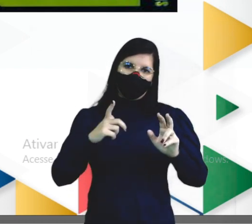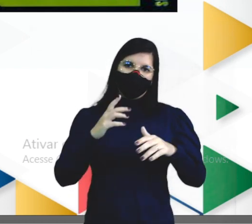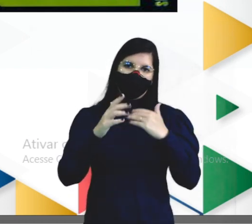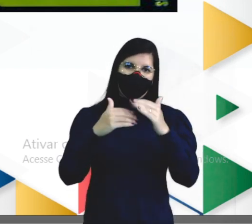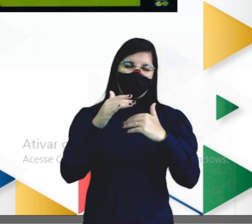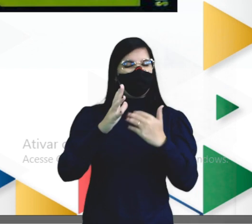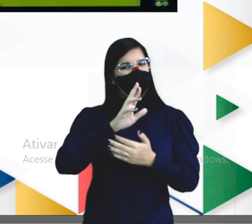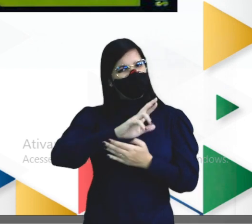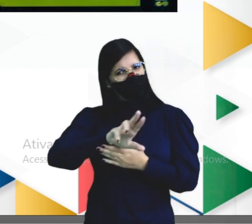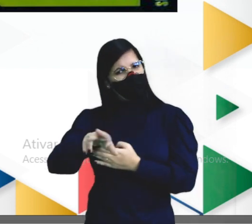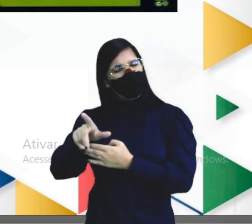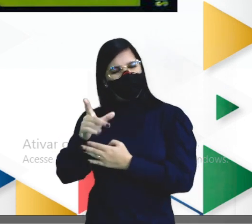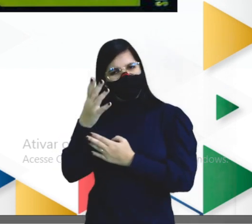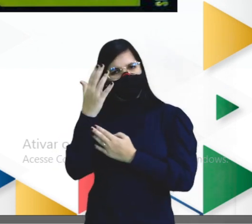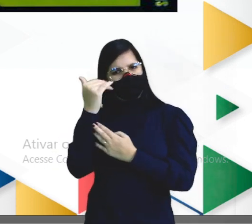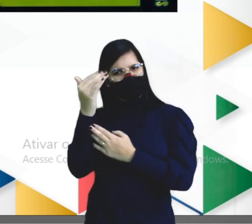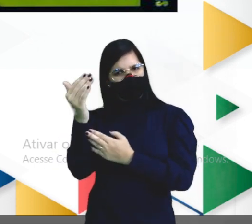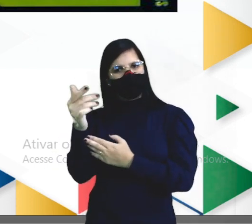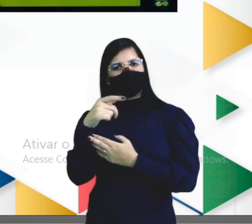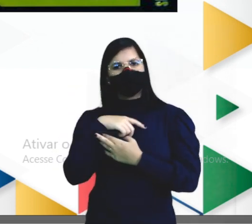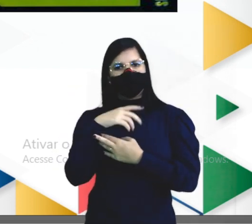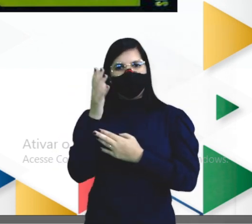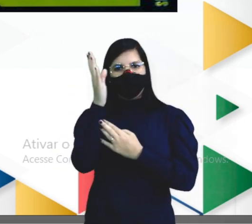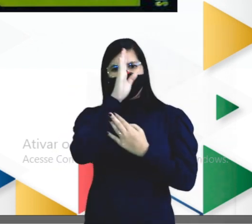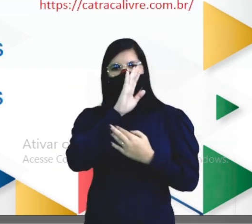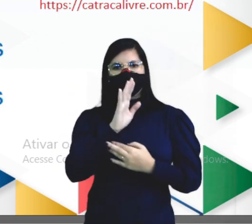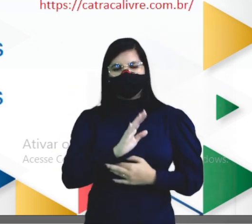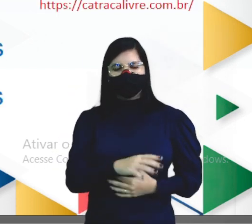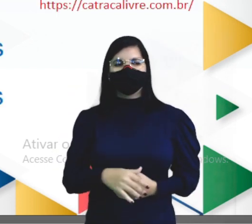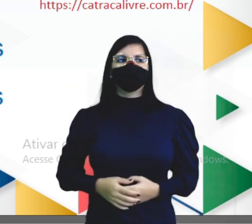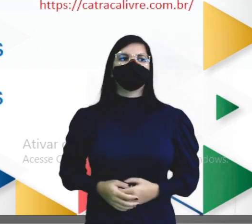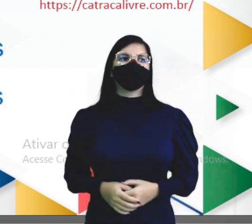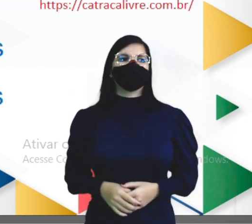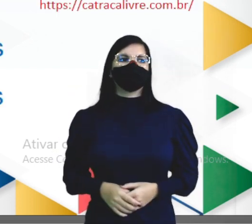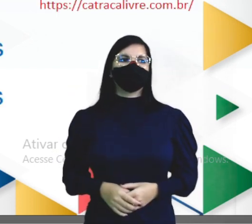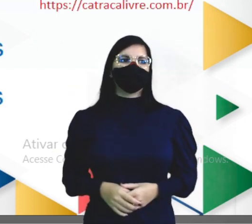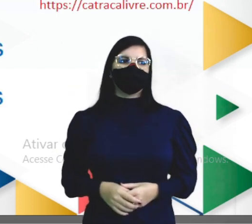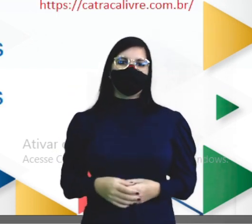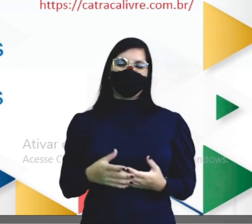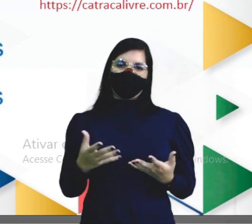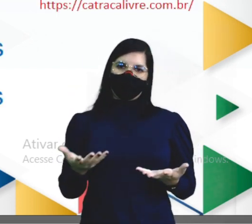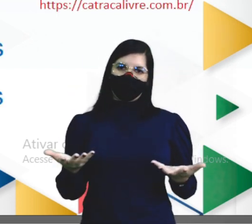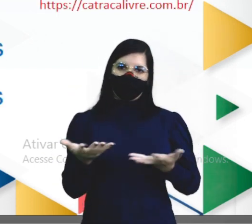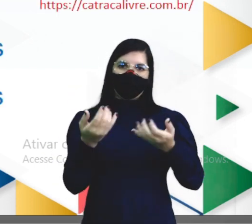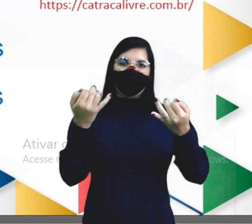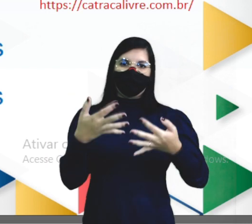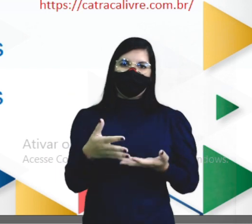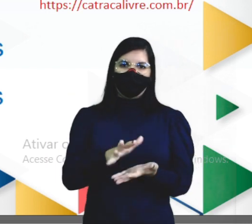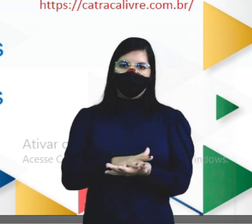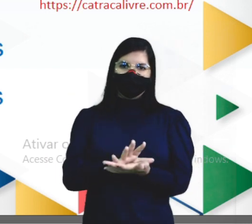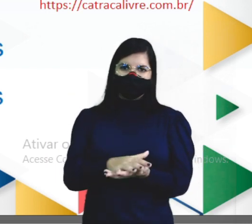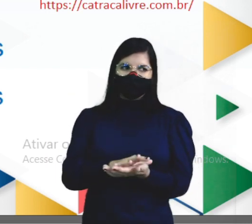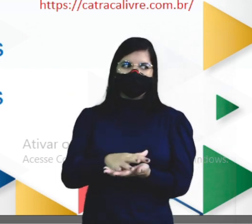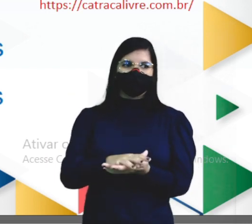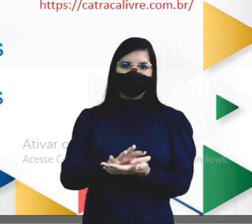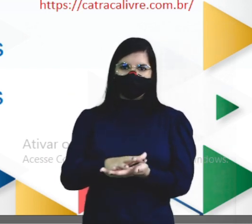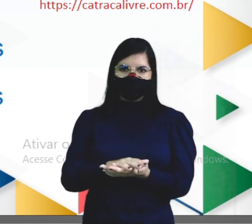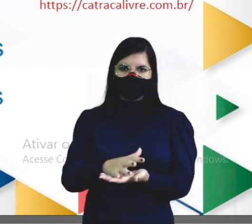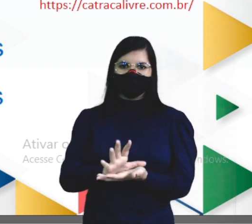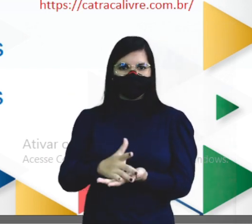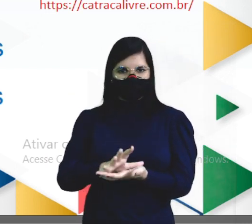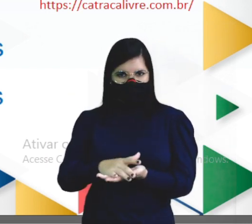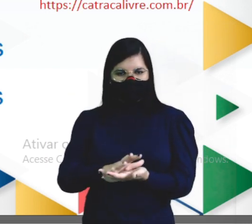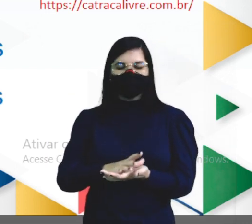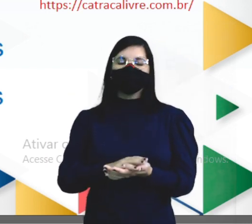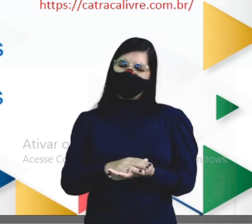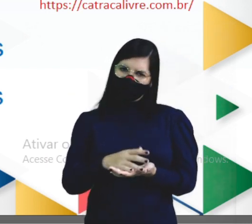envolveu vários artistas da música brasileira do momento. Agora a gente vai falar um pouquinho do samba. O samba também